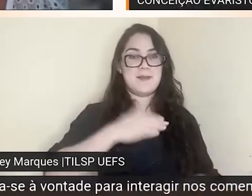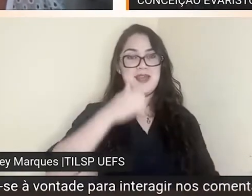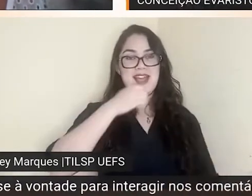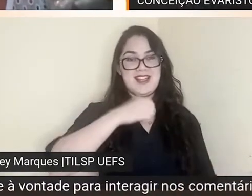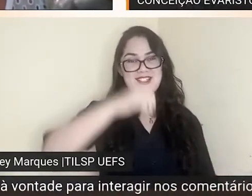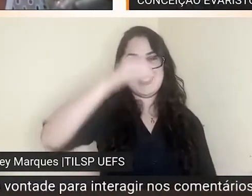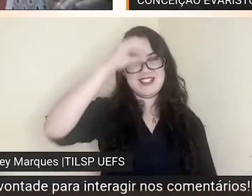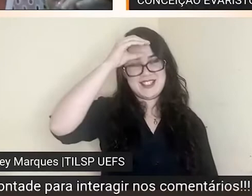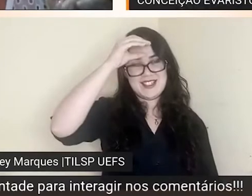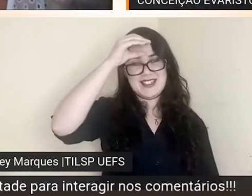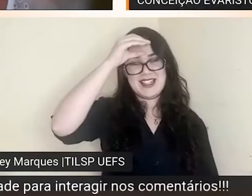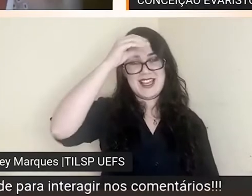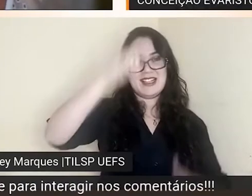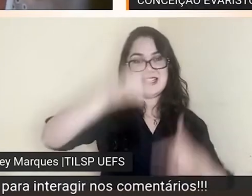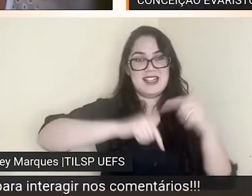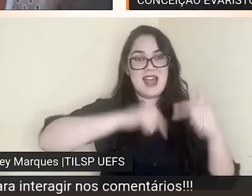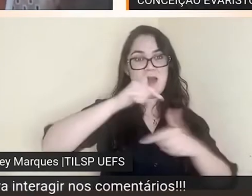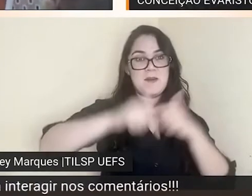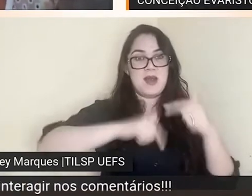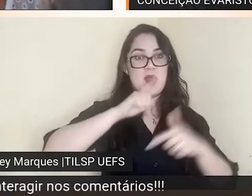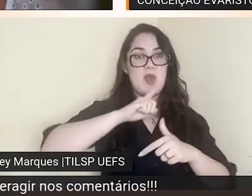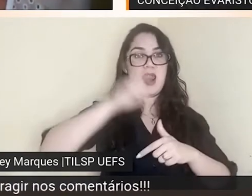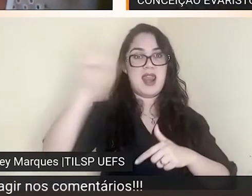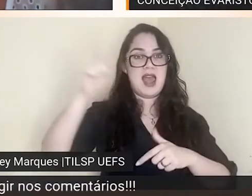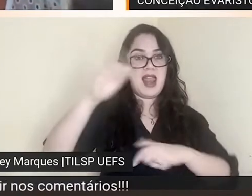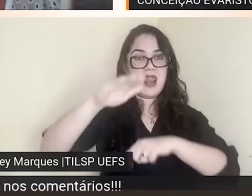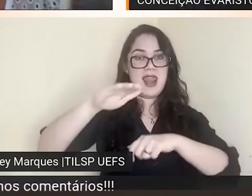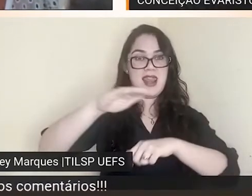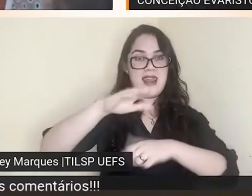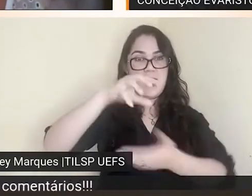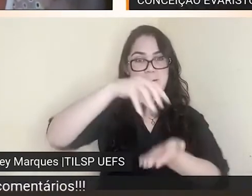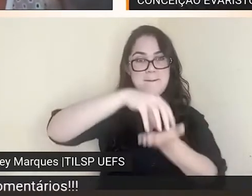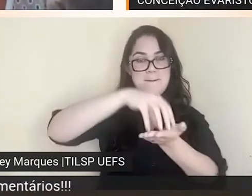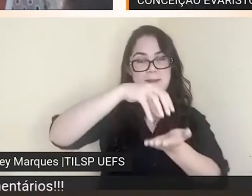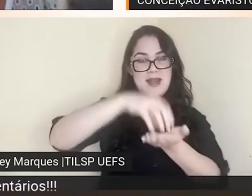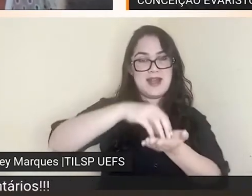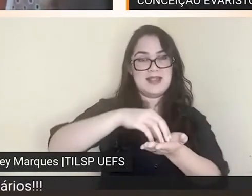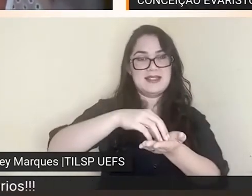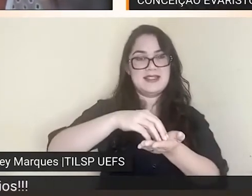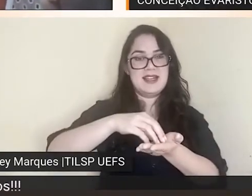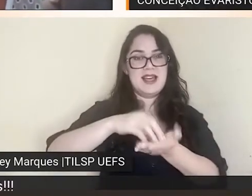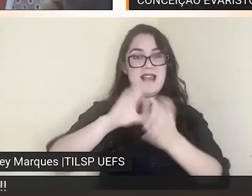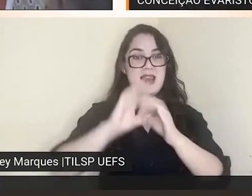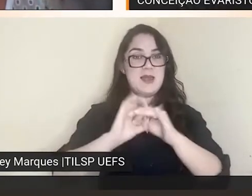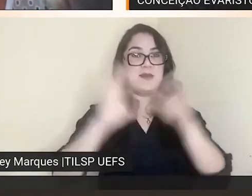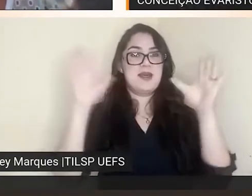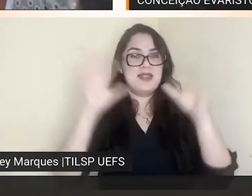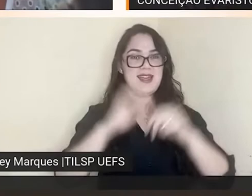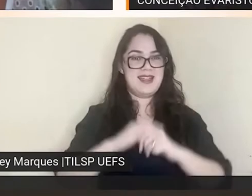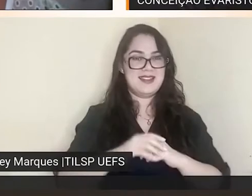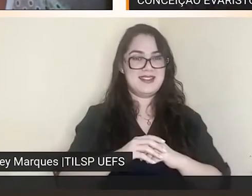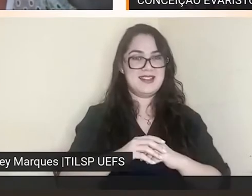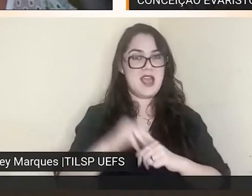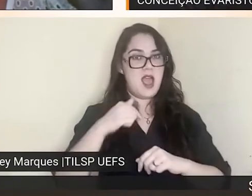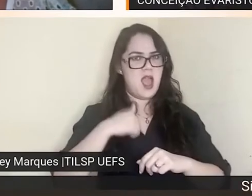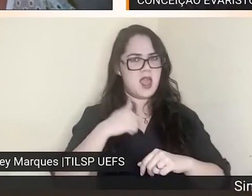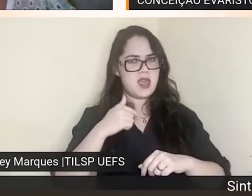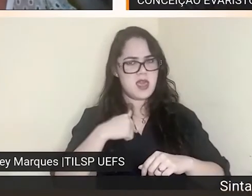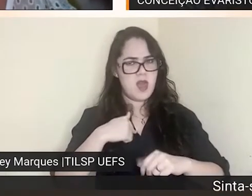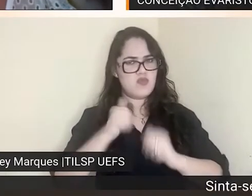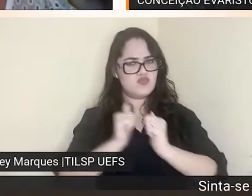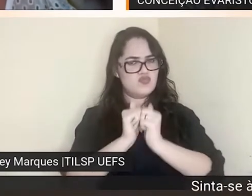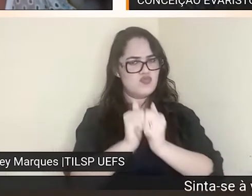na Praça da Liberdade, fiz dali a minha morada, o lugar onde eu buscava respostas